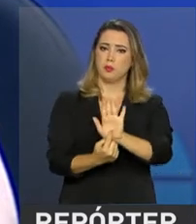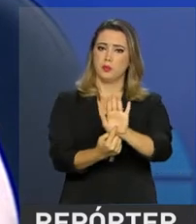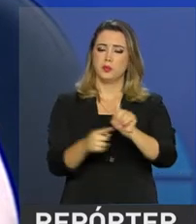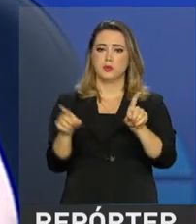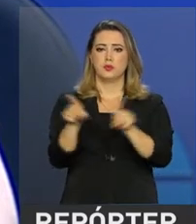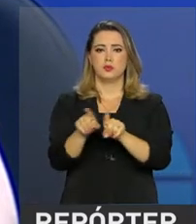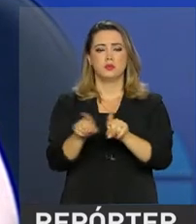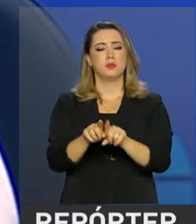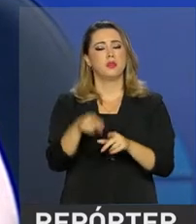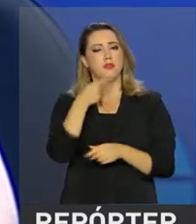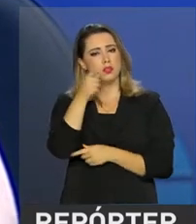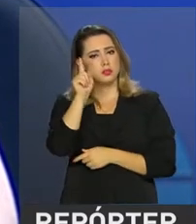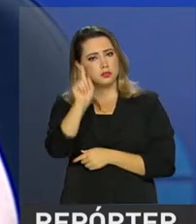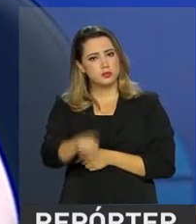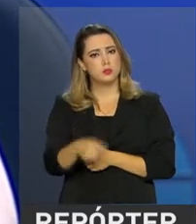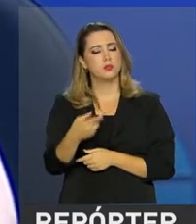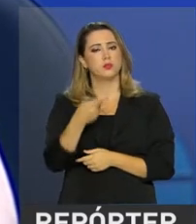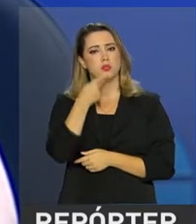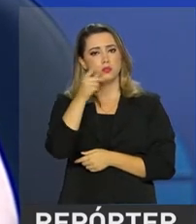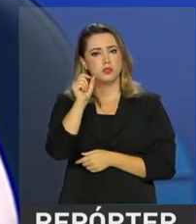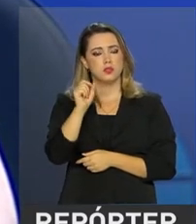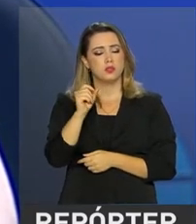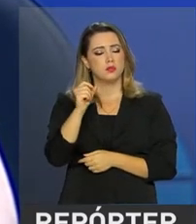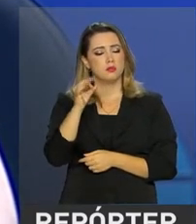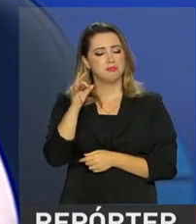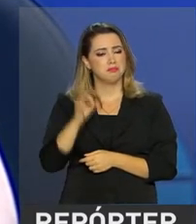pode-se dizer, claramente